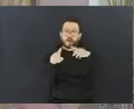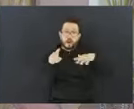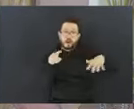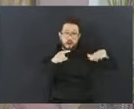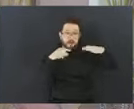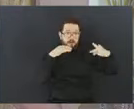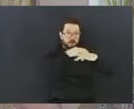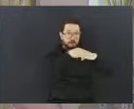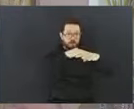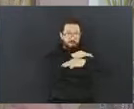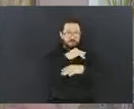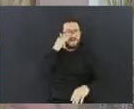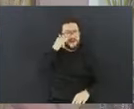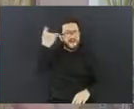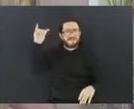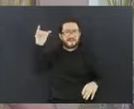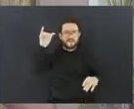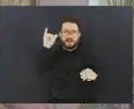né, esses abusos.